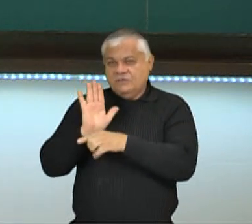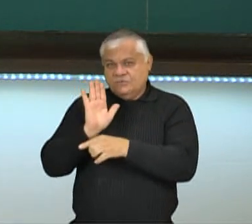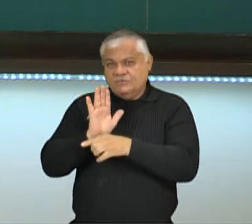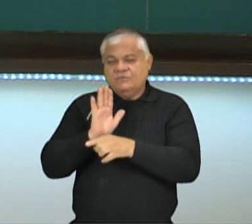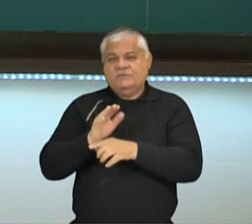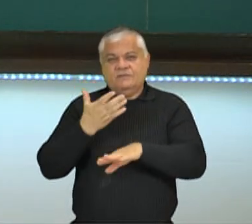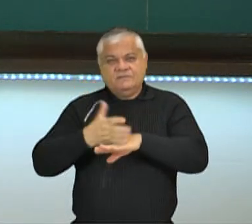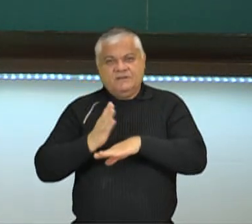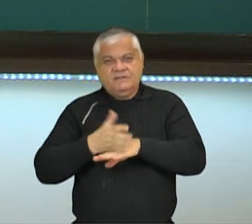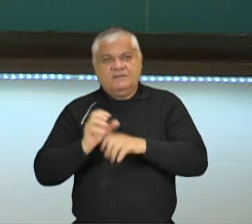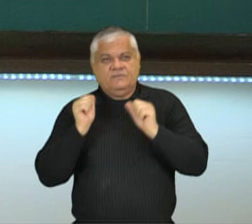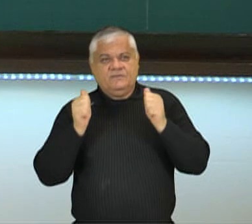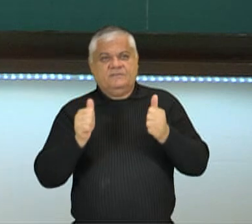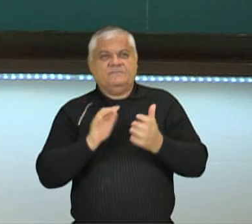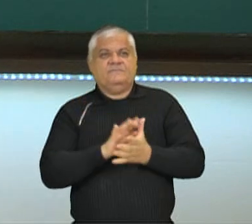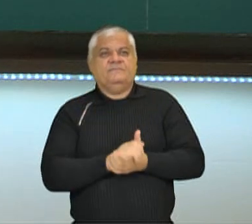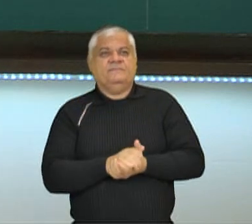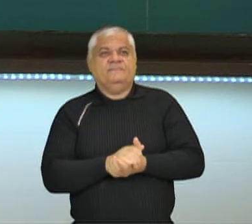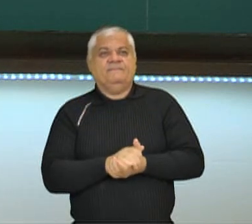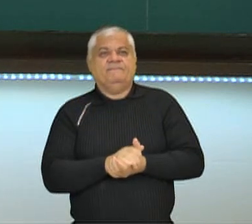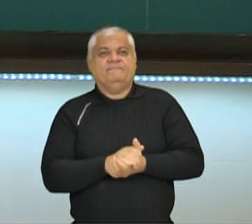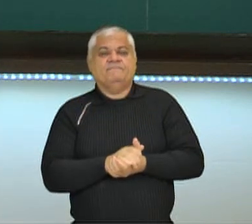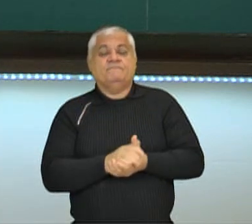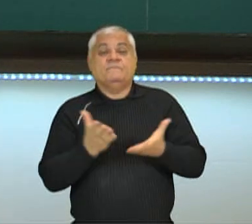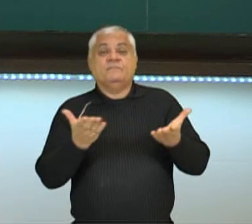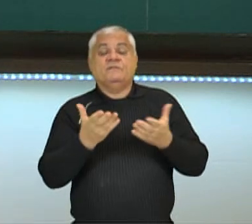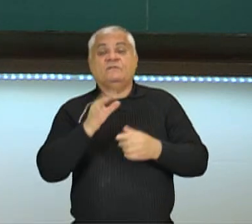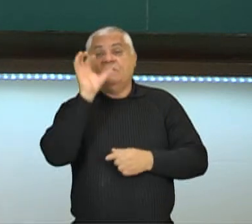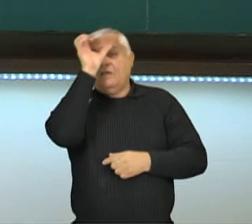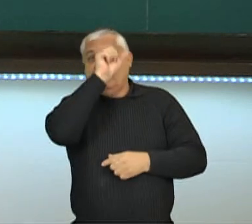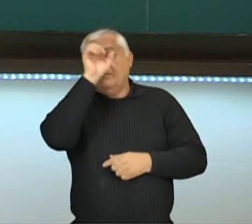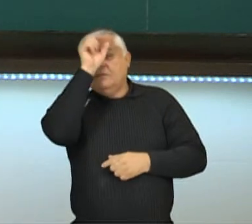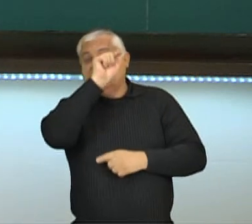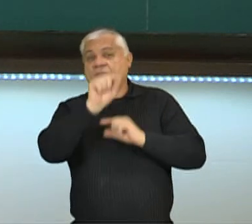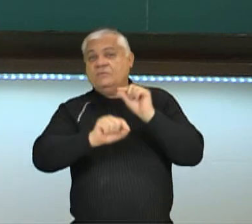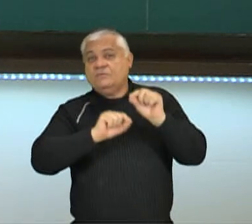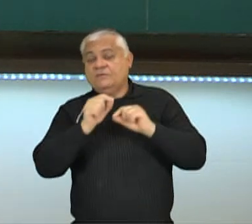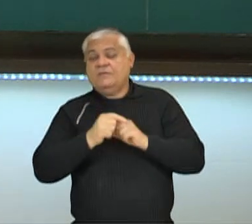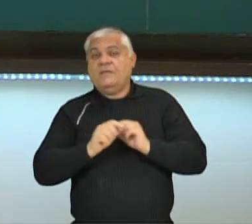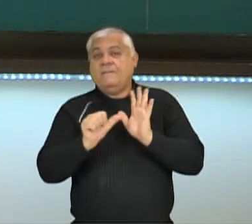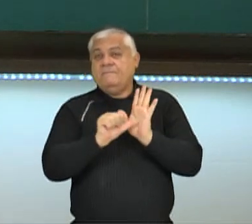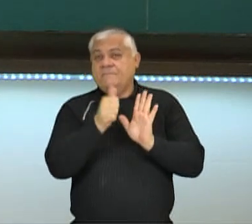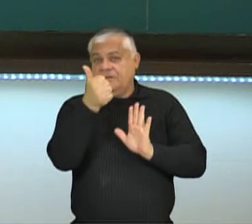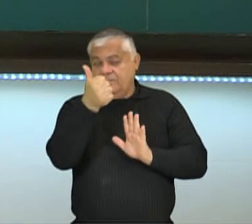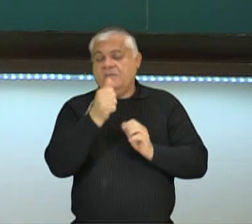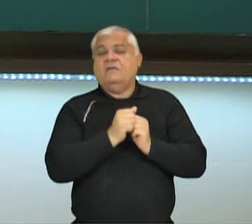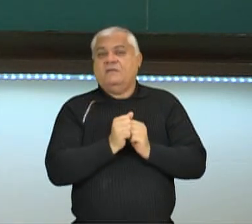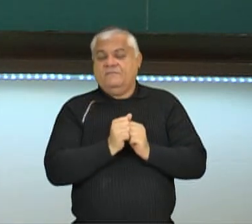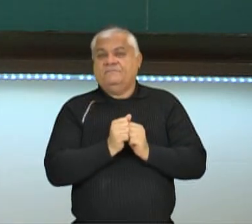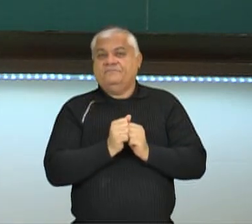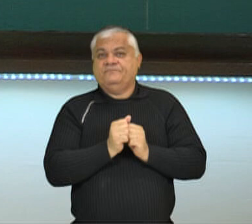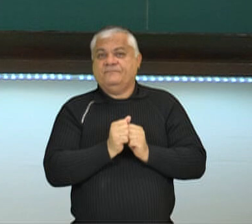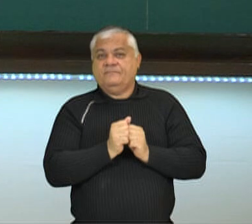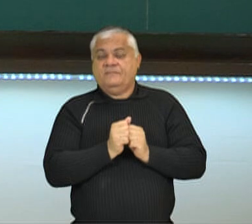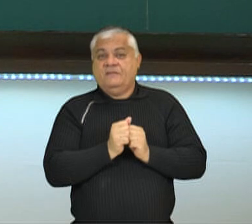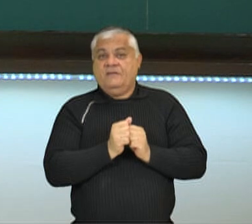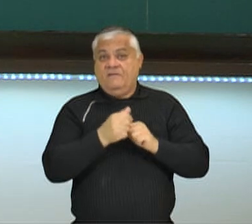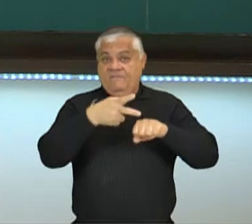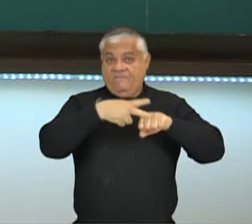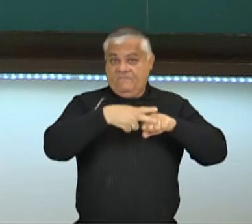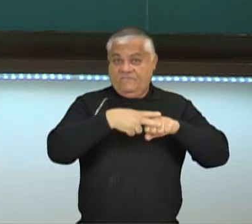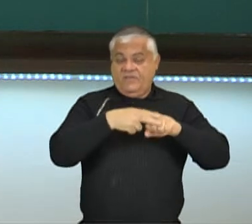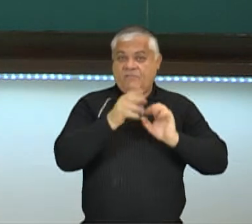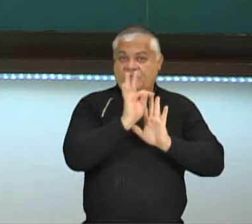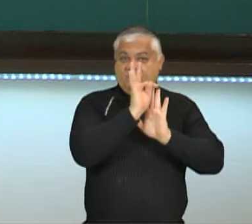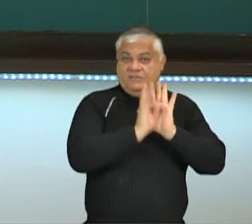pratica bastante, tá bom? Hoje, nessa aula, nós estudamos a primeira condicional. Lemos um texto também sobre